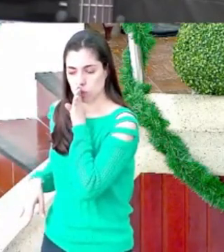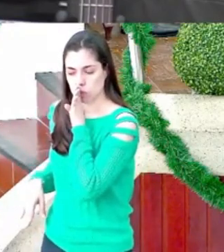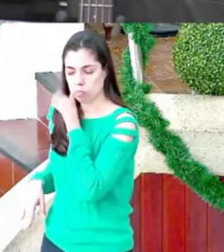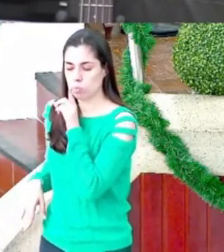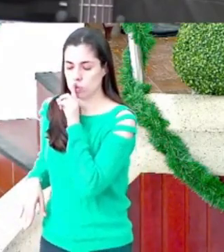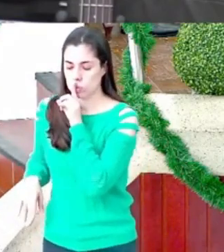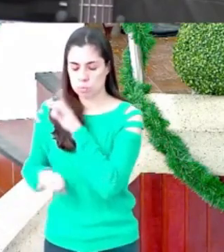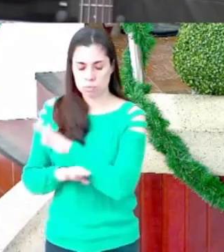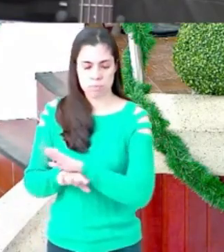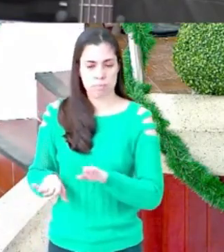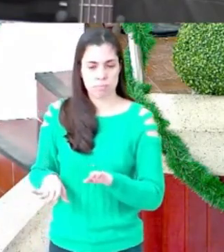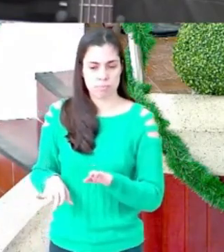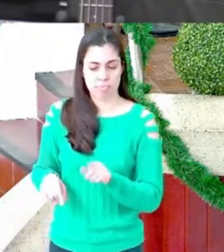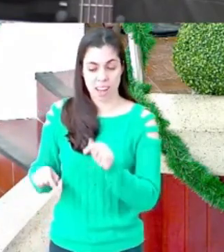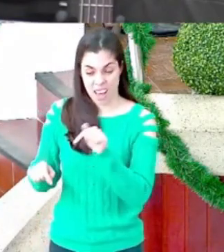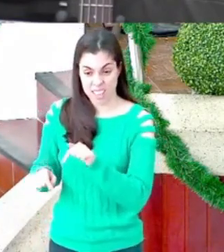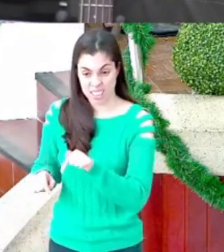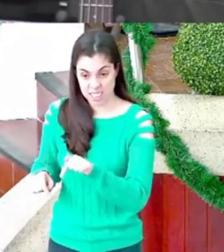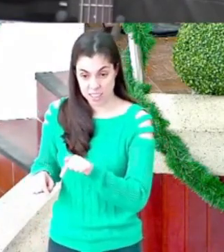Cale-se.